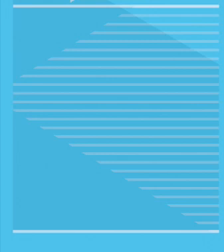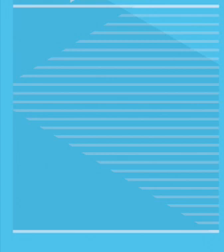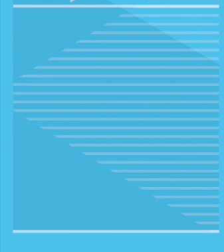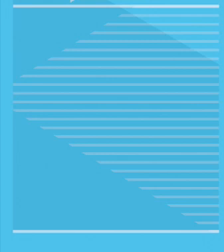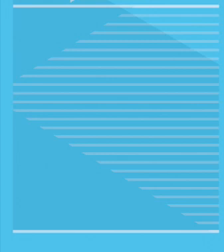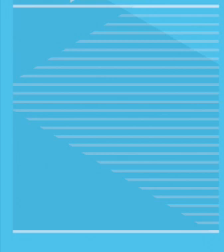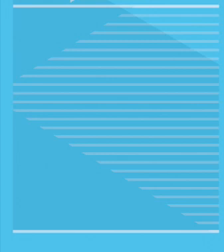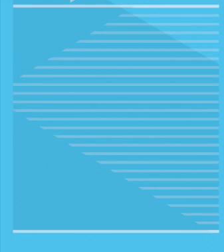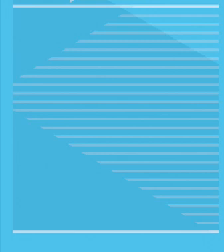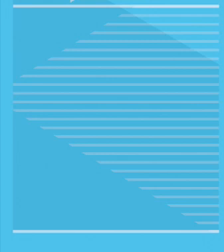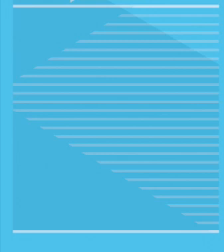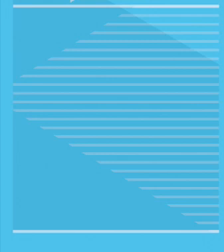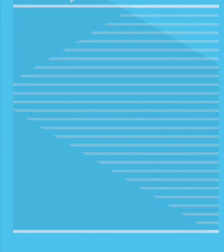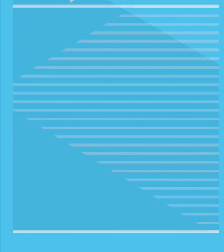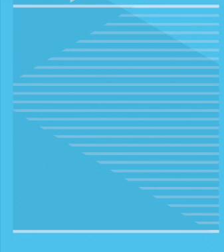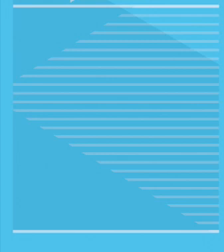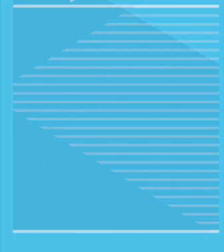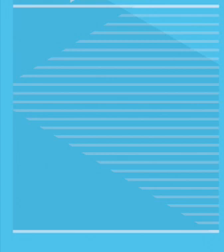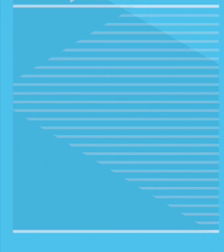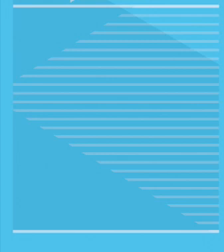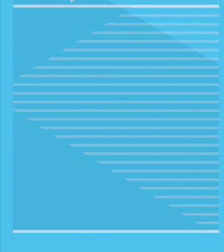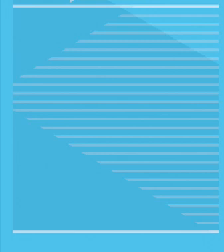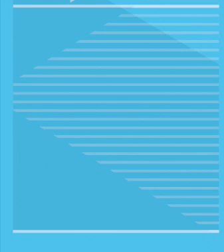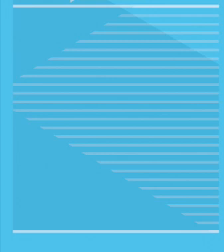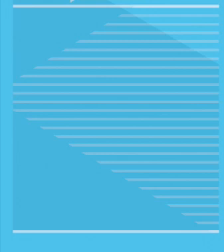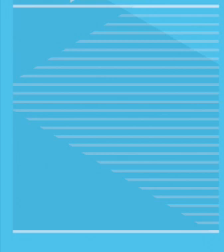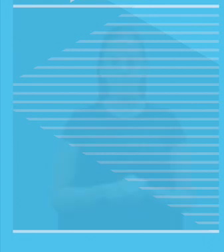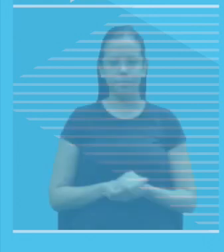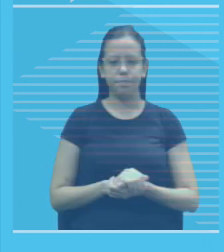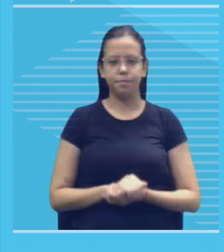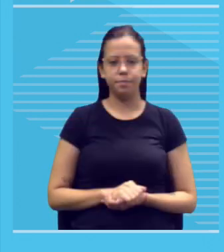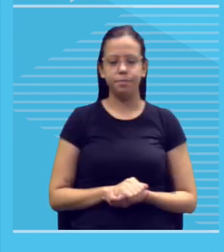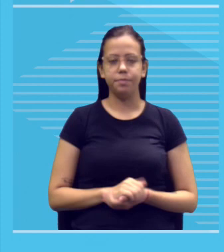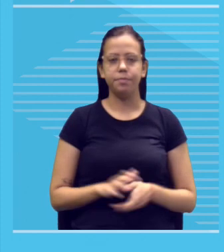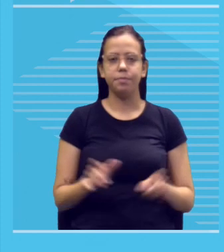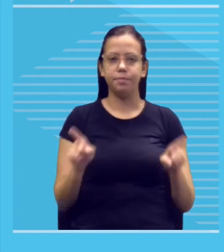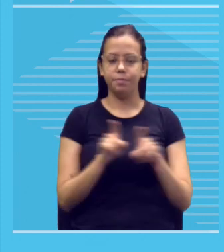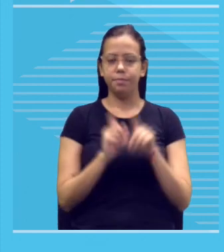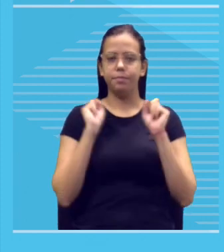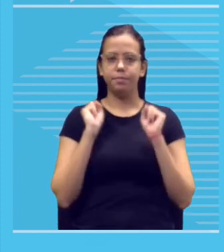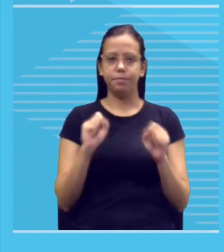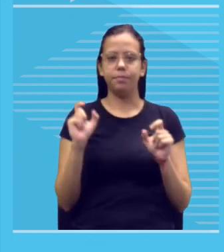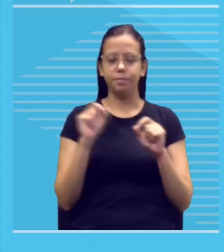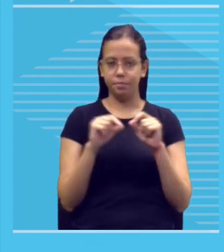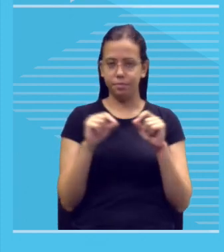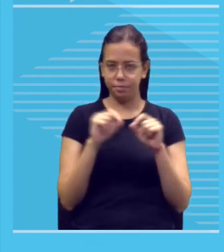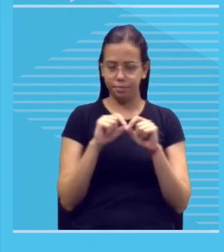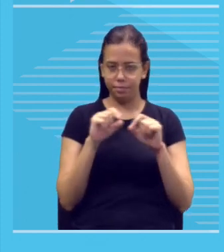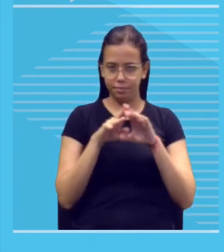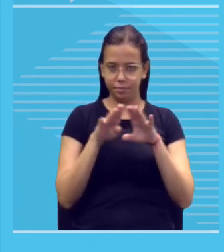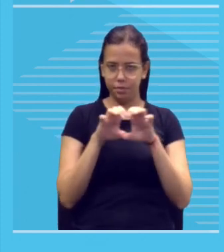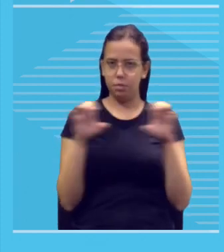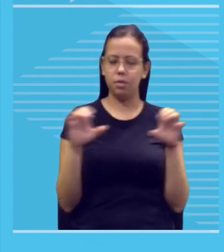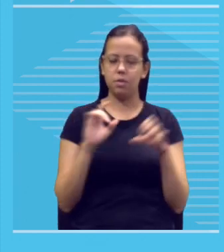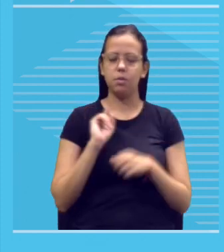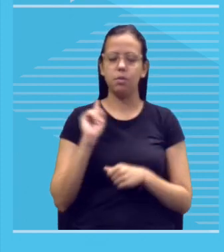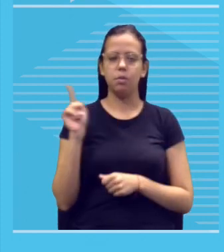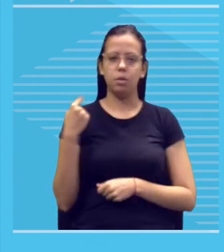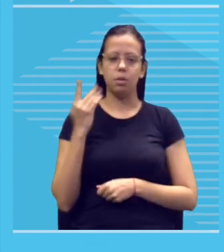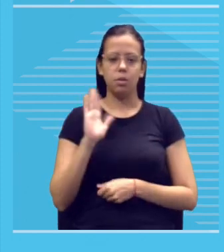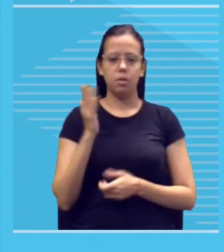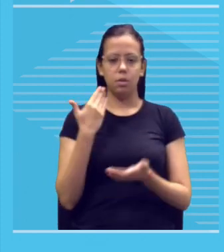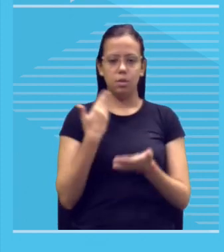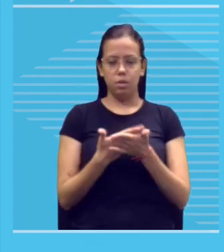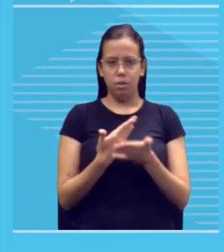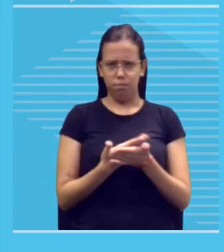ó eu poderia ainda ter montado uma equação coisa que a gente já trabalhou este ano aqui né a gente já resolveu até equação